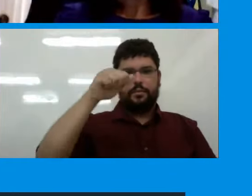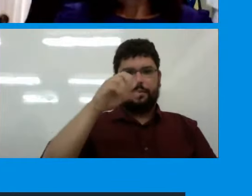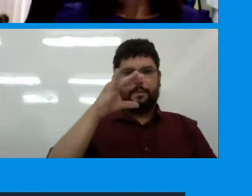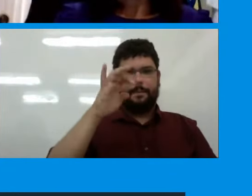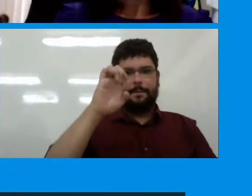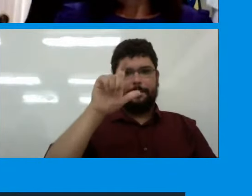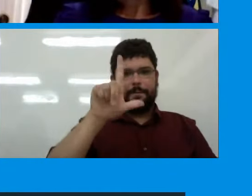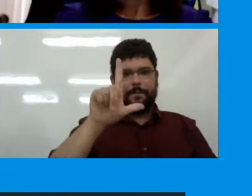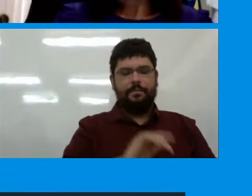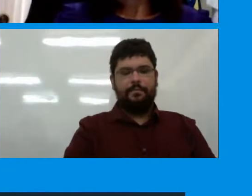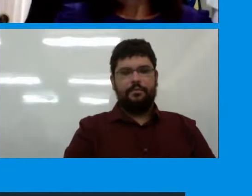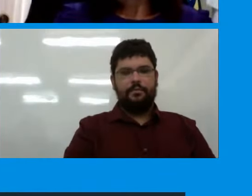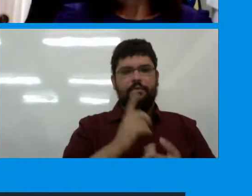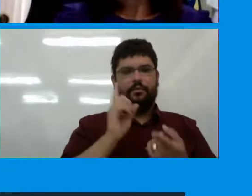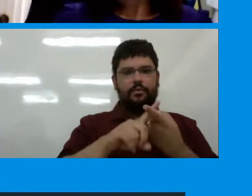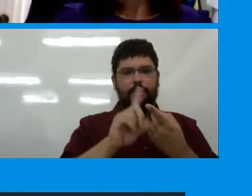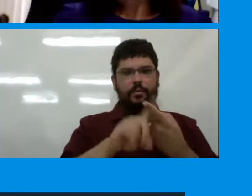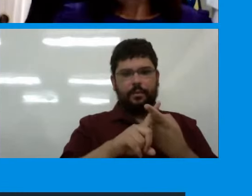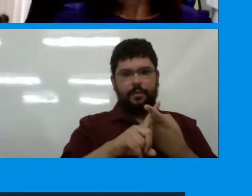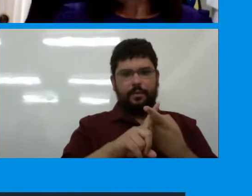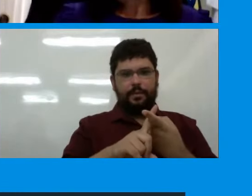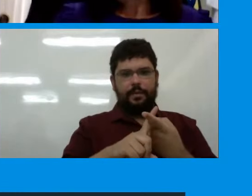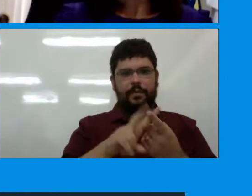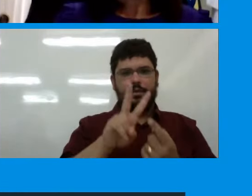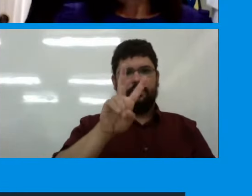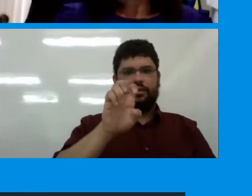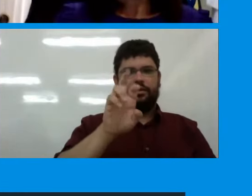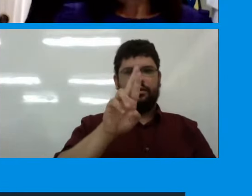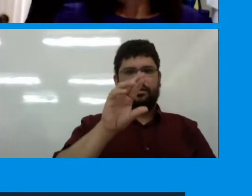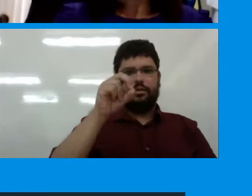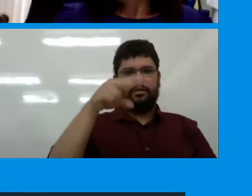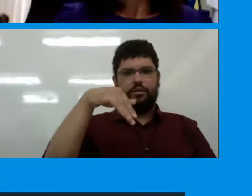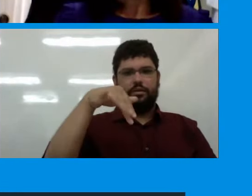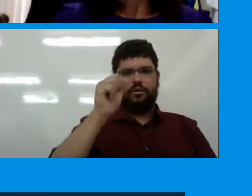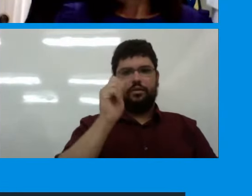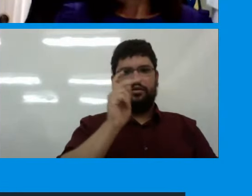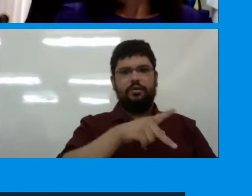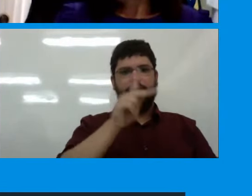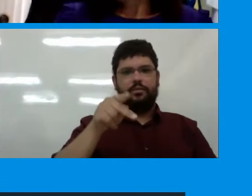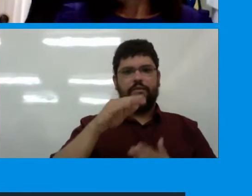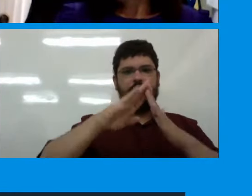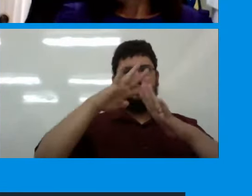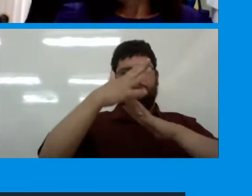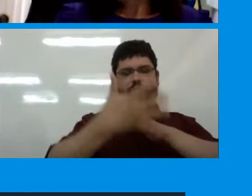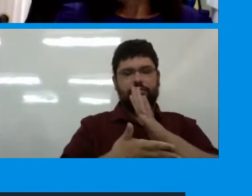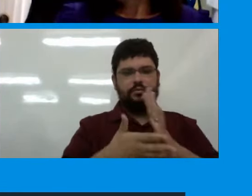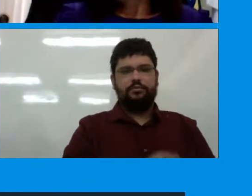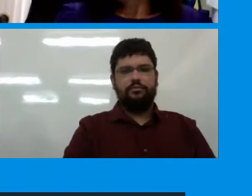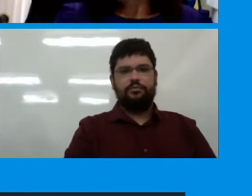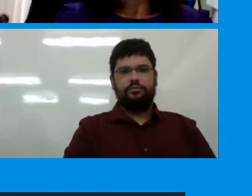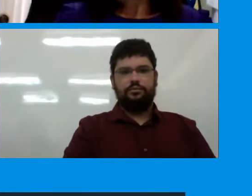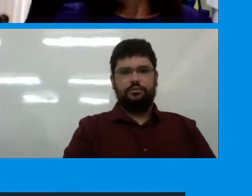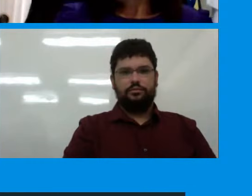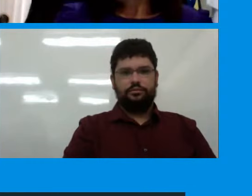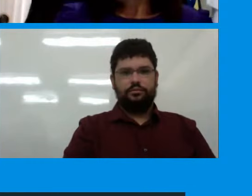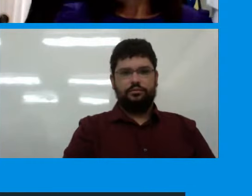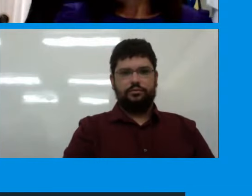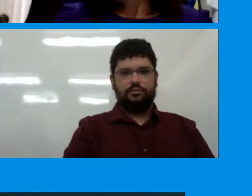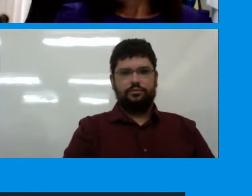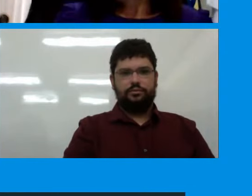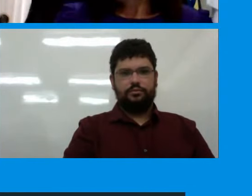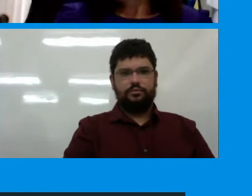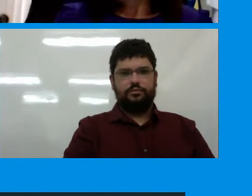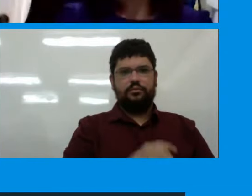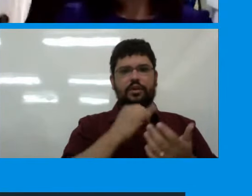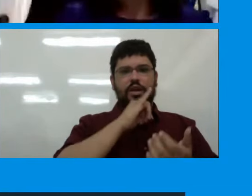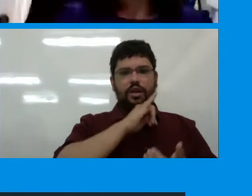Maciel, como também por Verônica, professora do programa de Libras nas escolas.